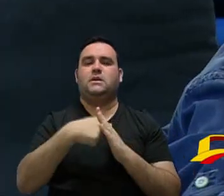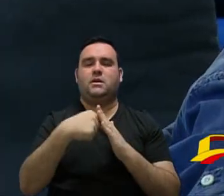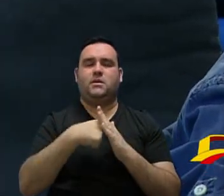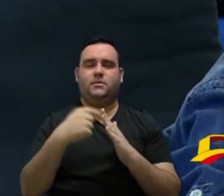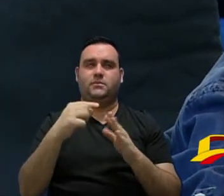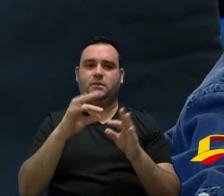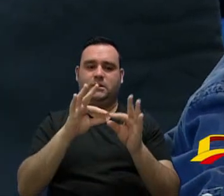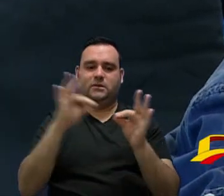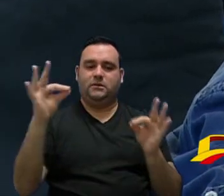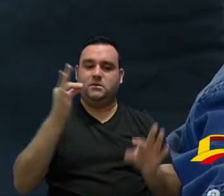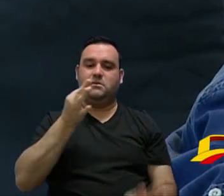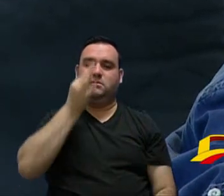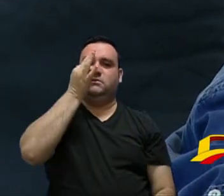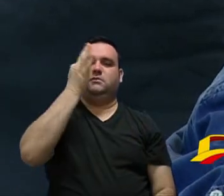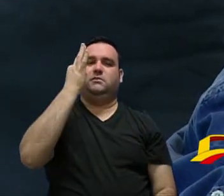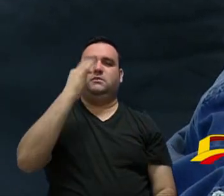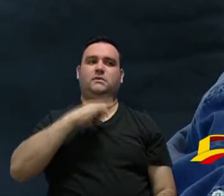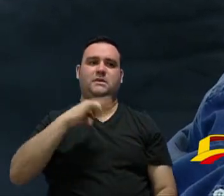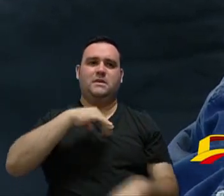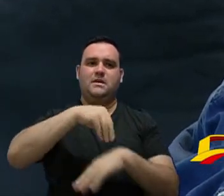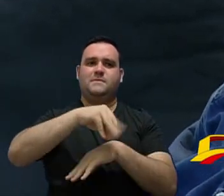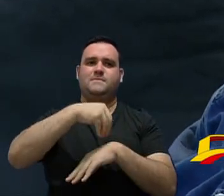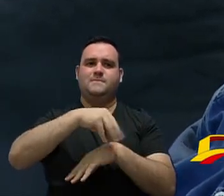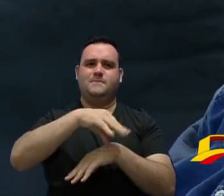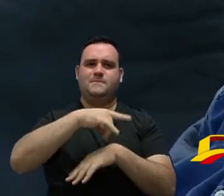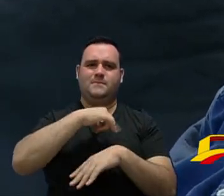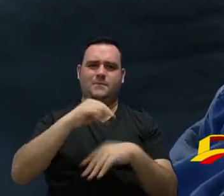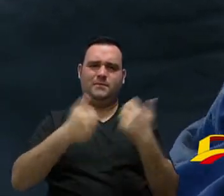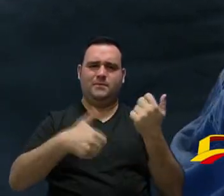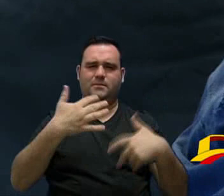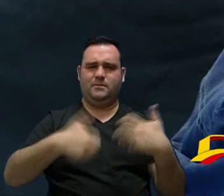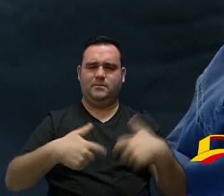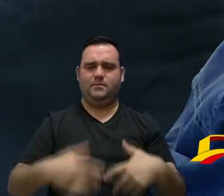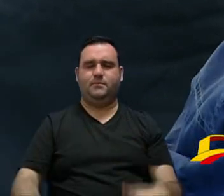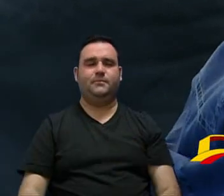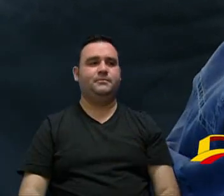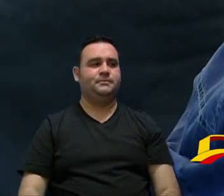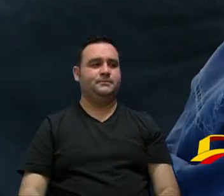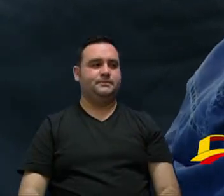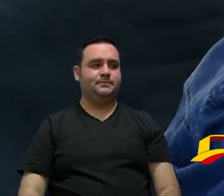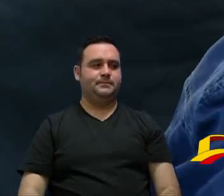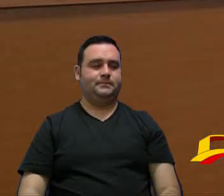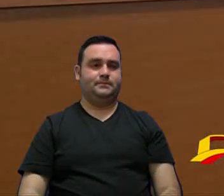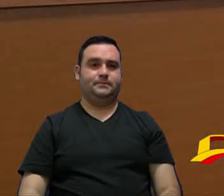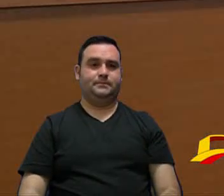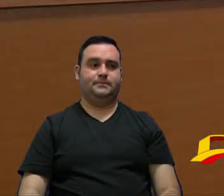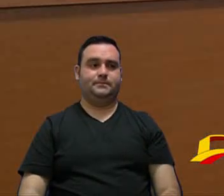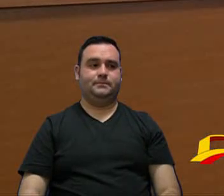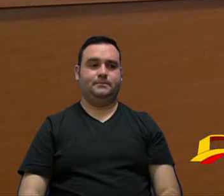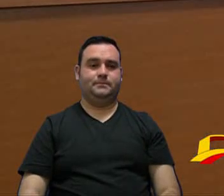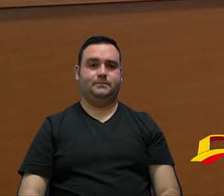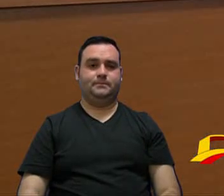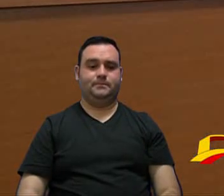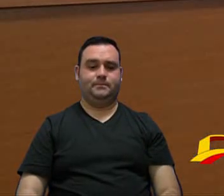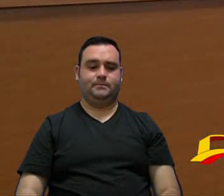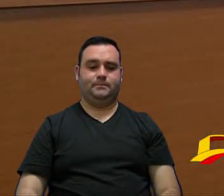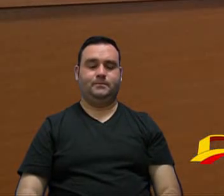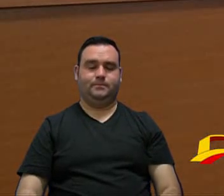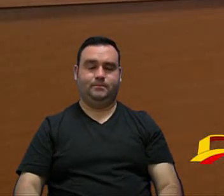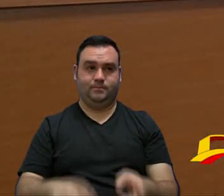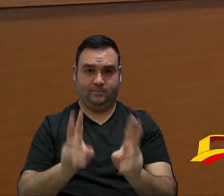ter uma tem uma orientação né ter uma formação sobre essa questão da paula perdão ele